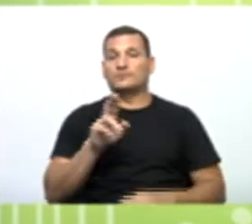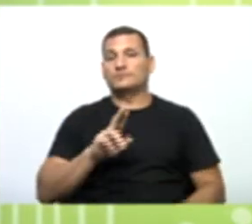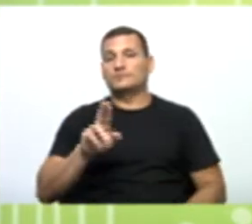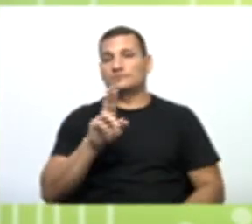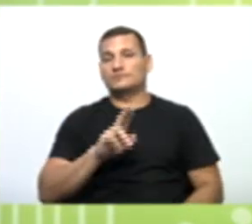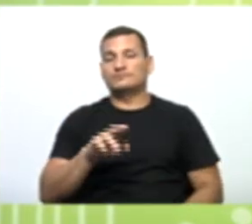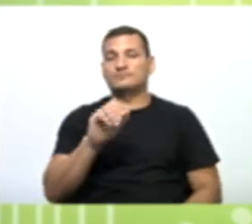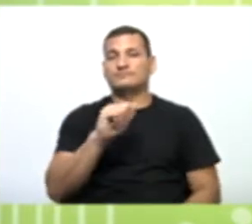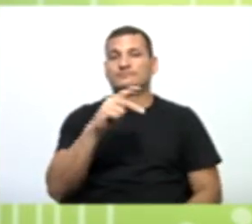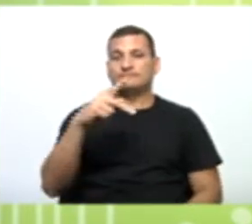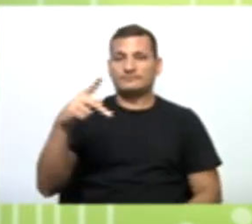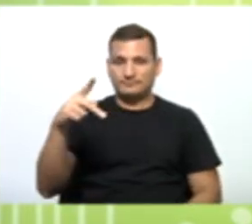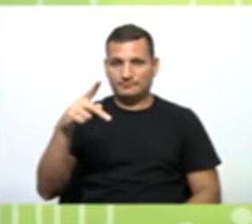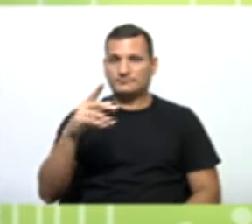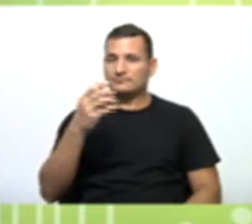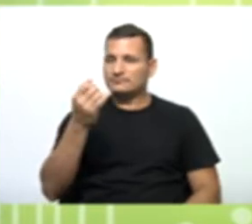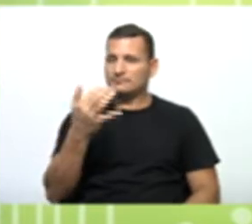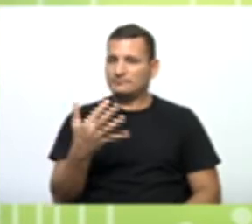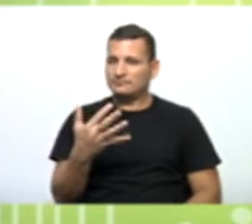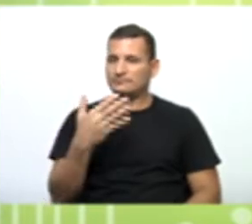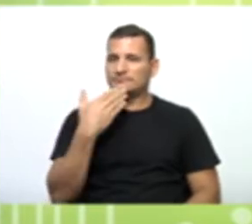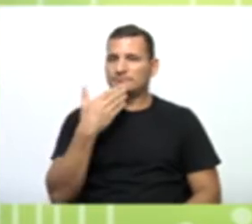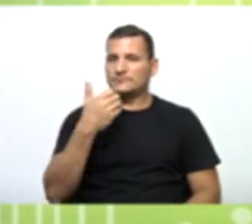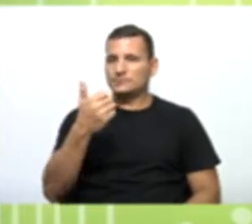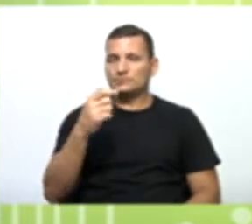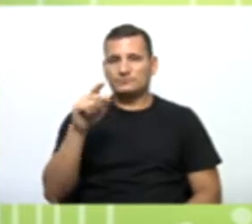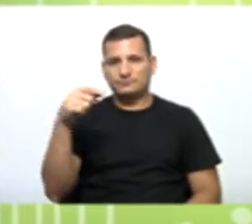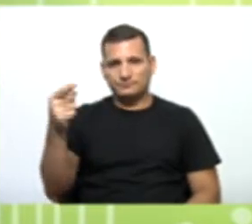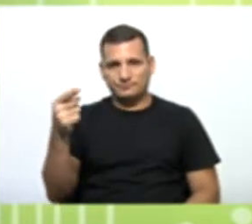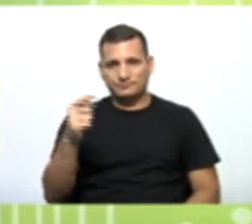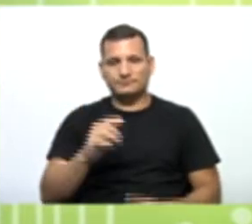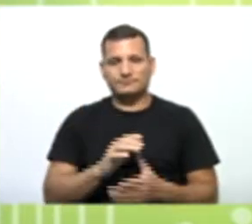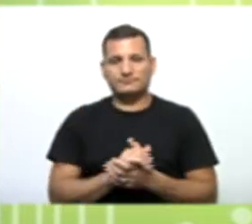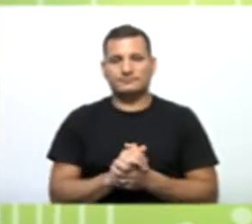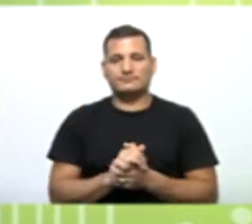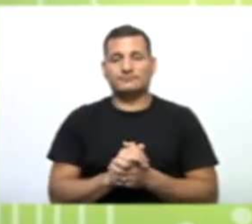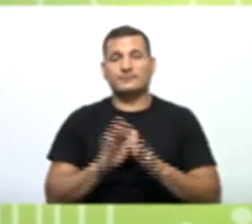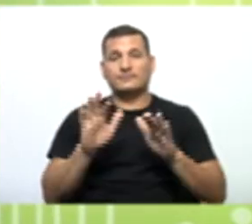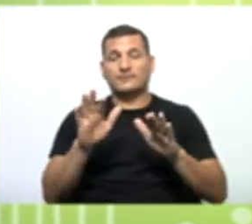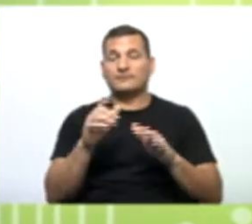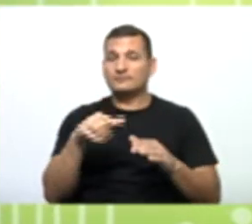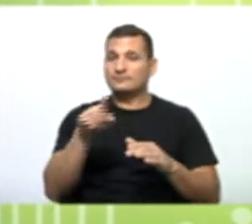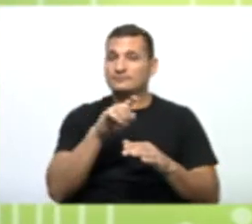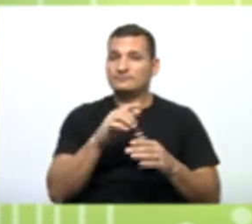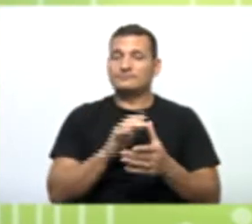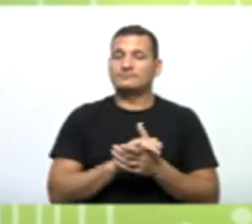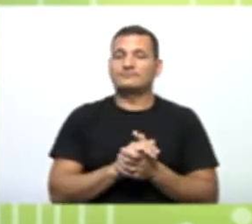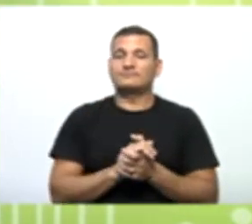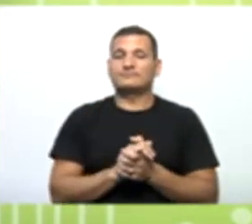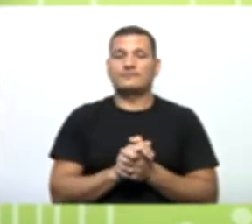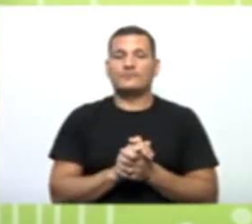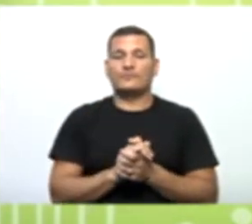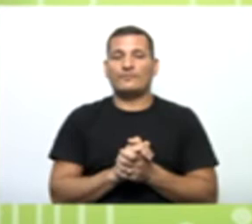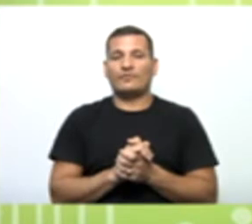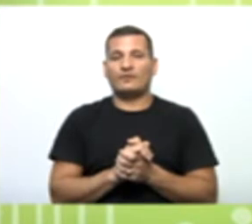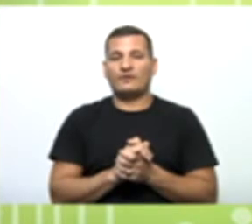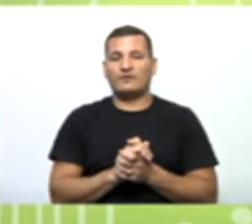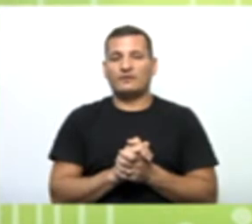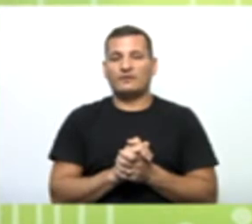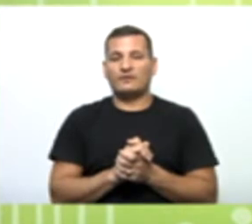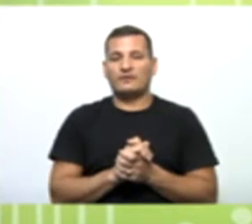ferramenta aí que é o Wireframe, vou explicar melhor ela no decorrer da aula, mas já se posicionem. Nós